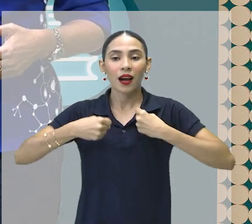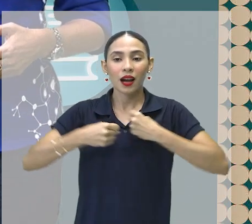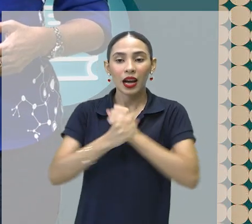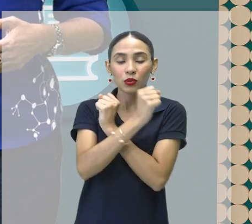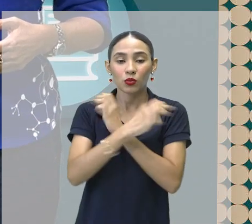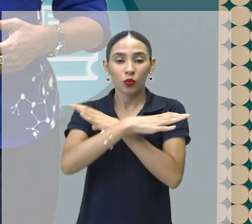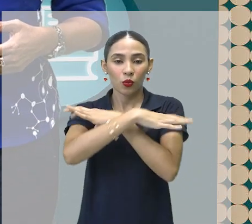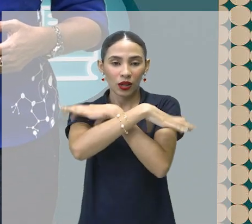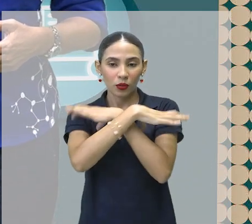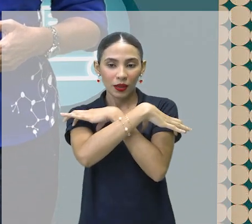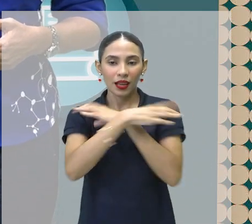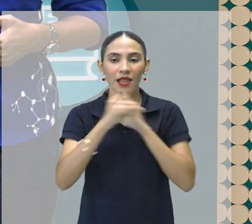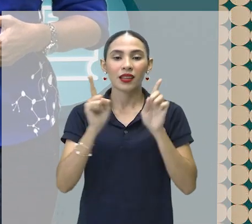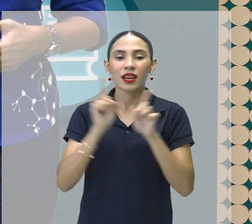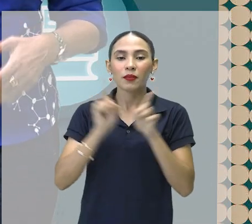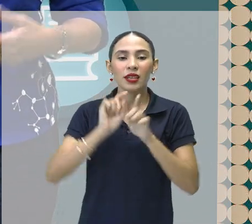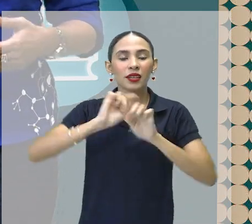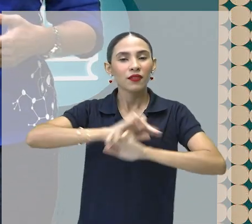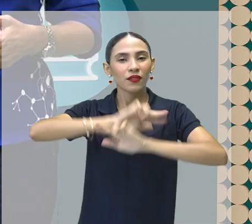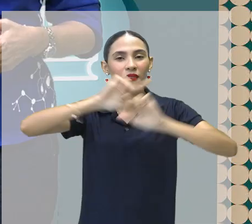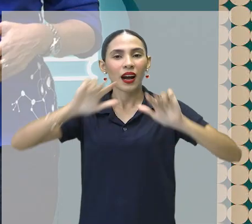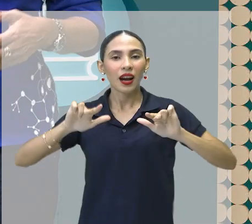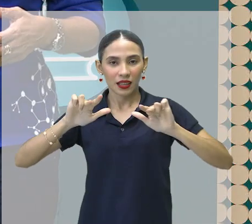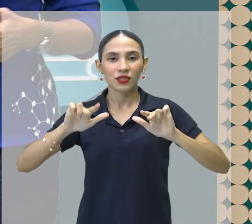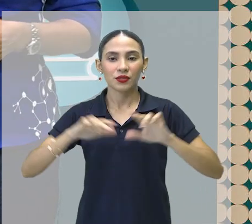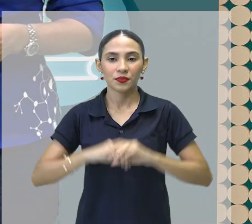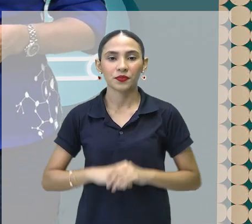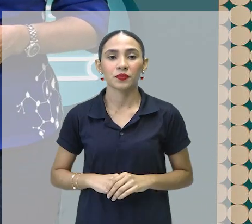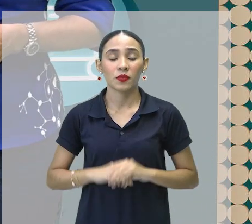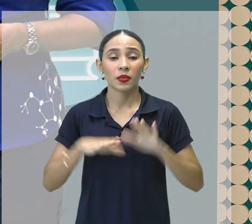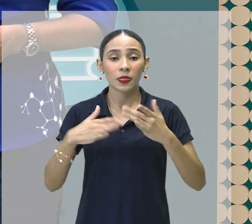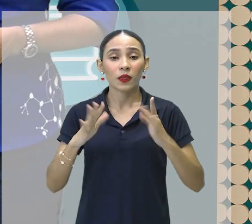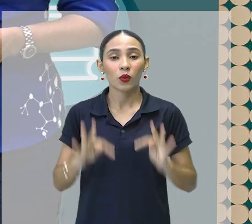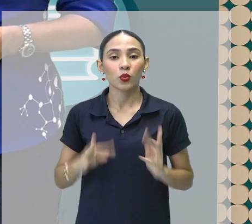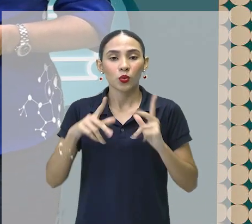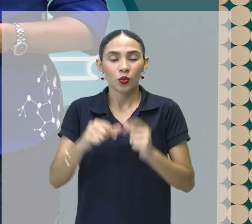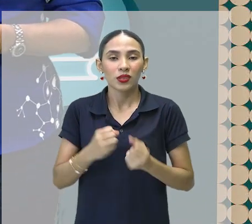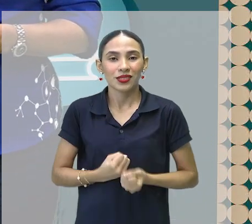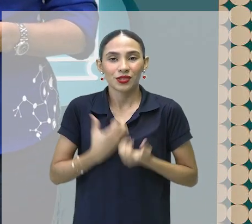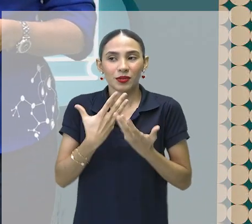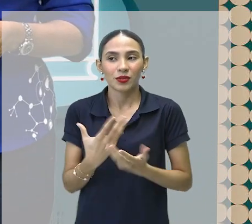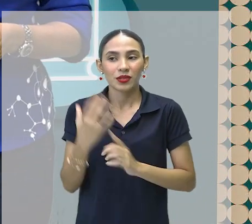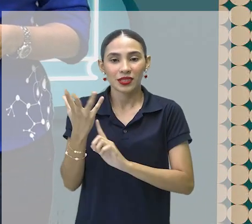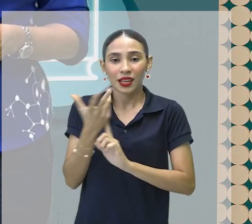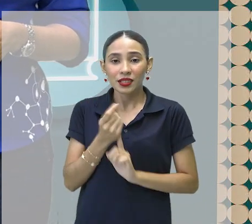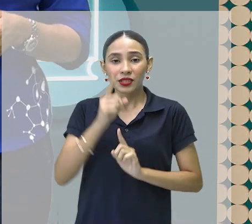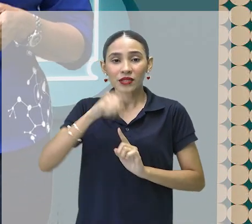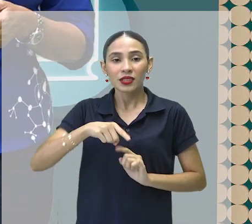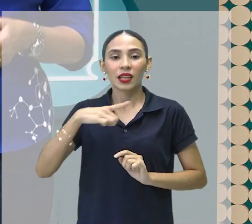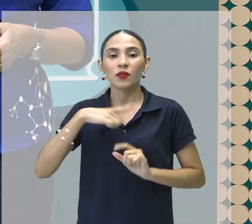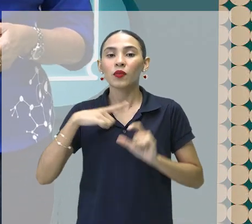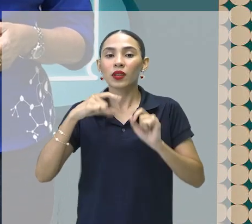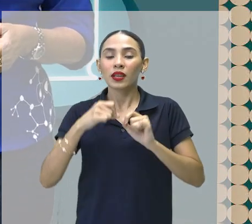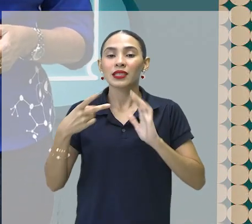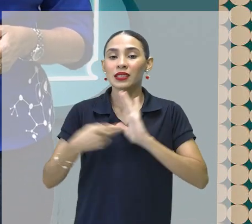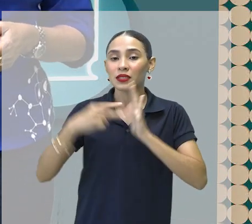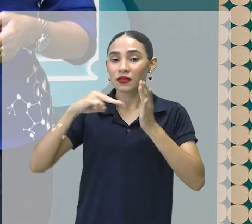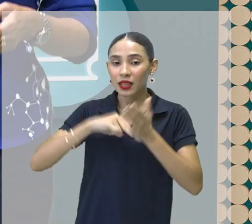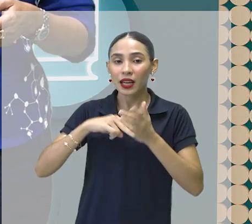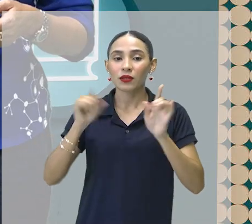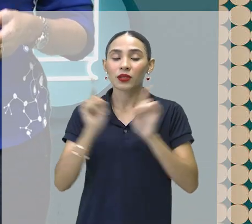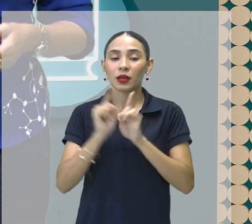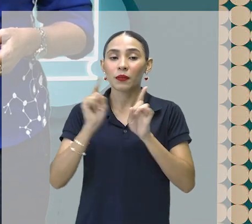candomblé, entre outras, muitas outras. Todas essas formas artísticas são carregadas de